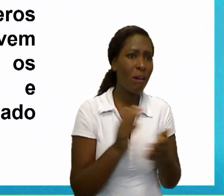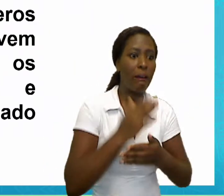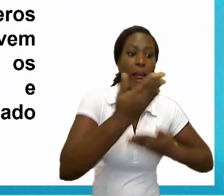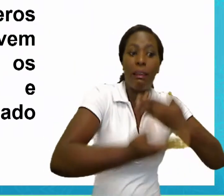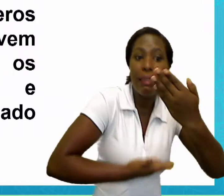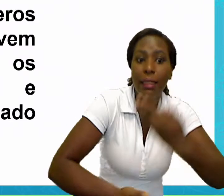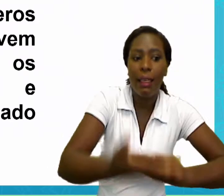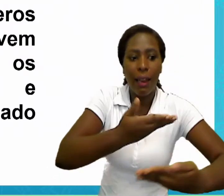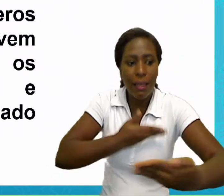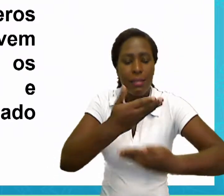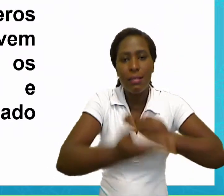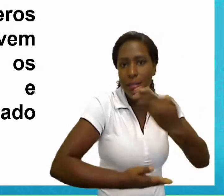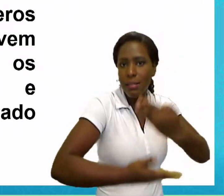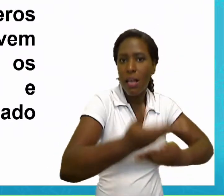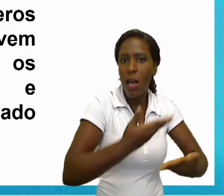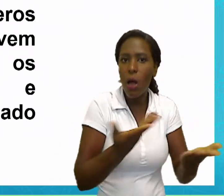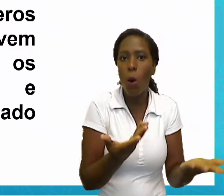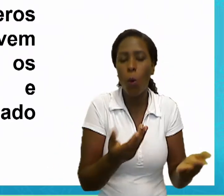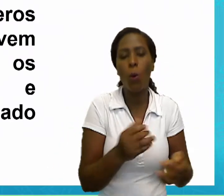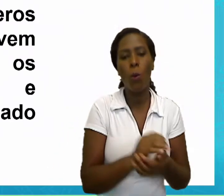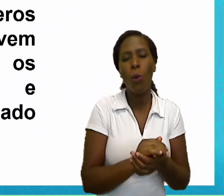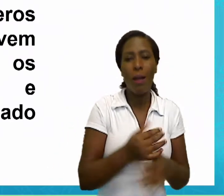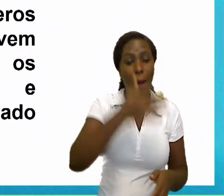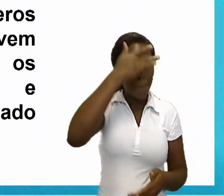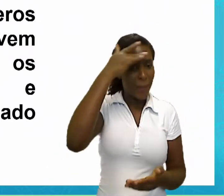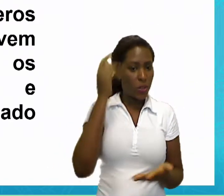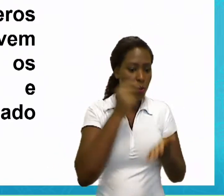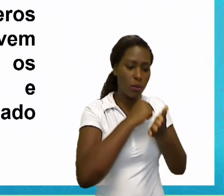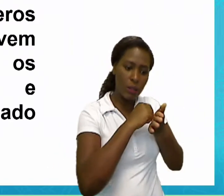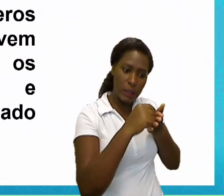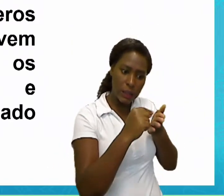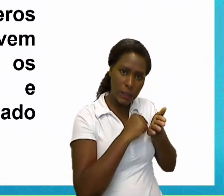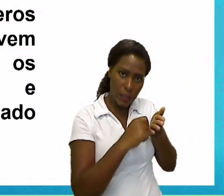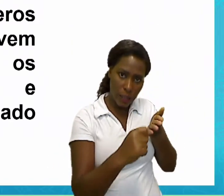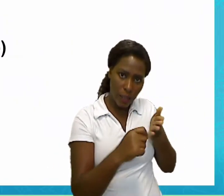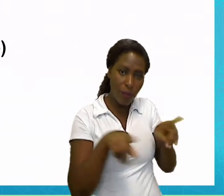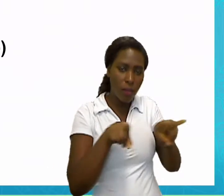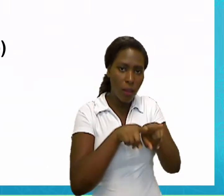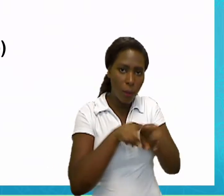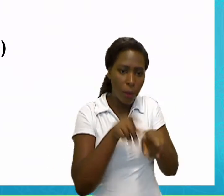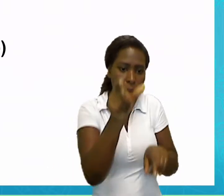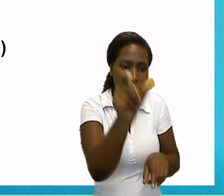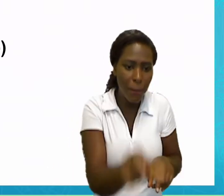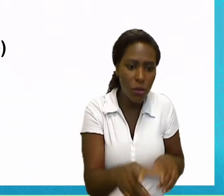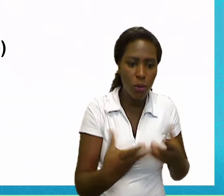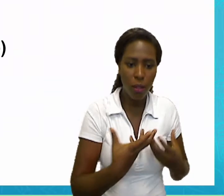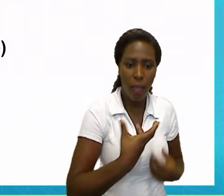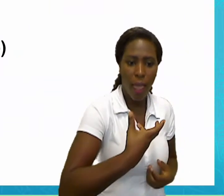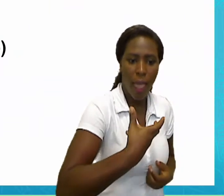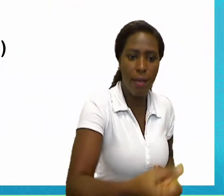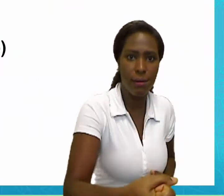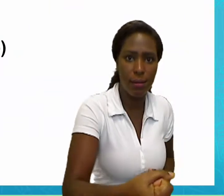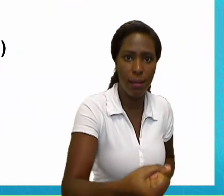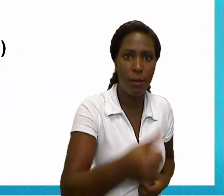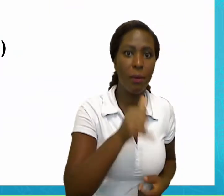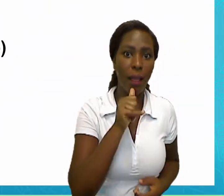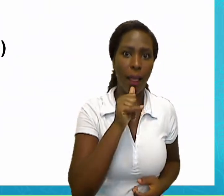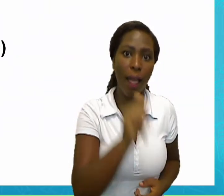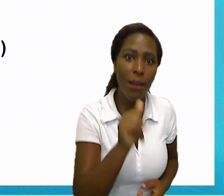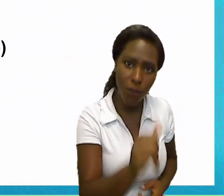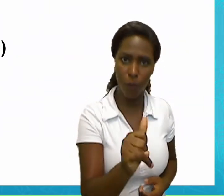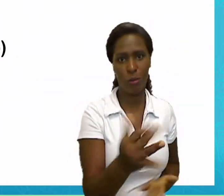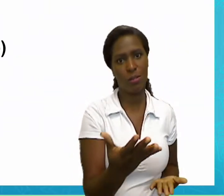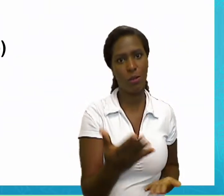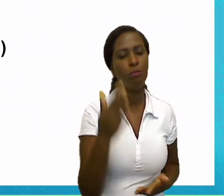é o emissor e o receptor de determinado discurso. E os tipos textuais? O